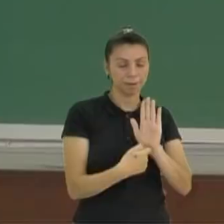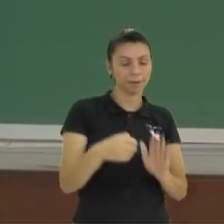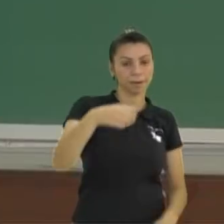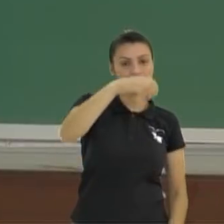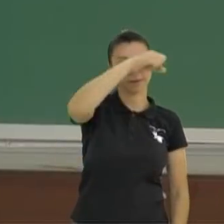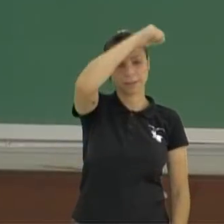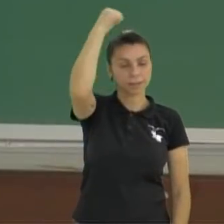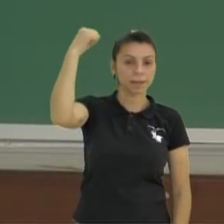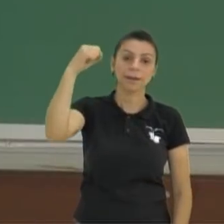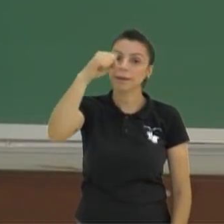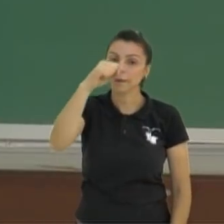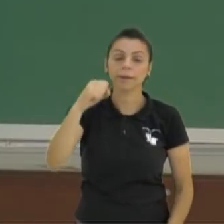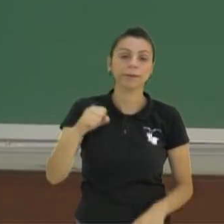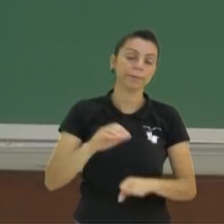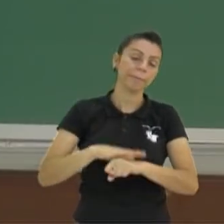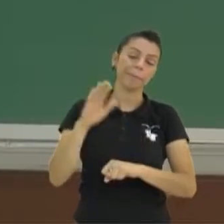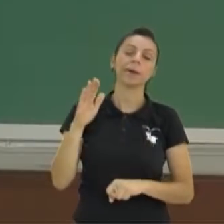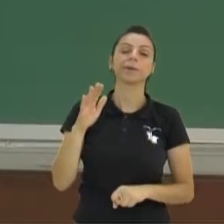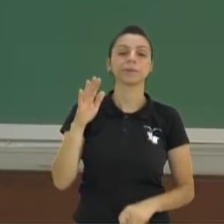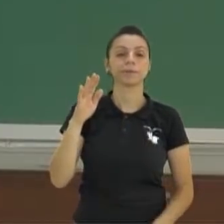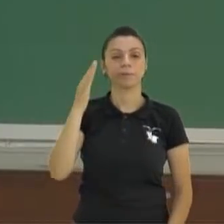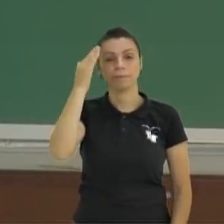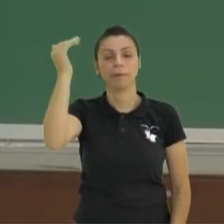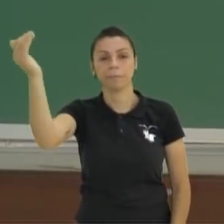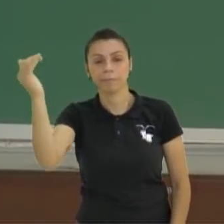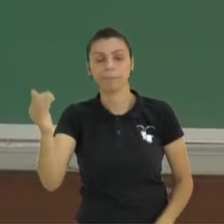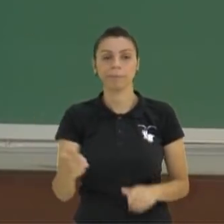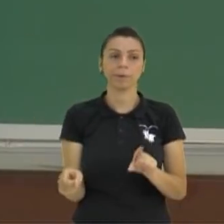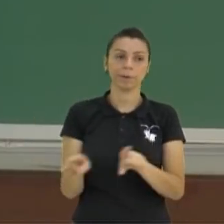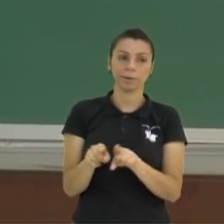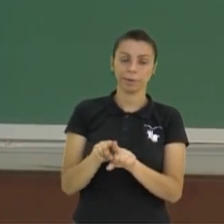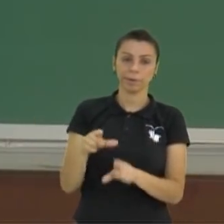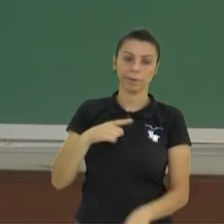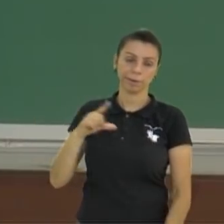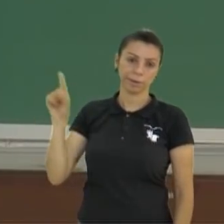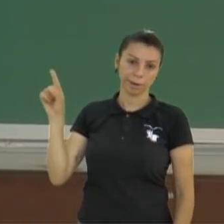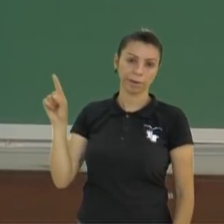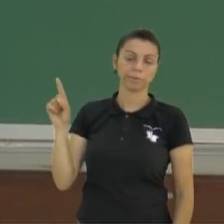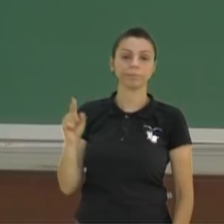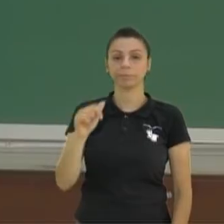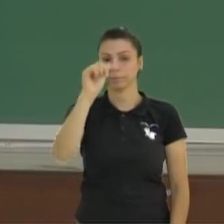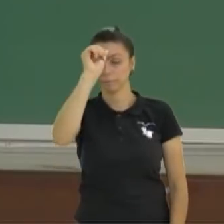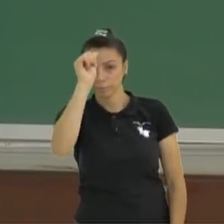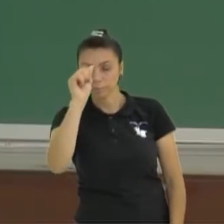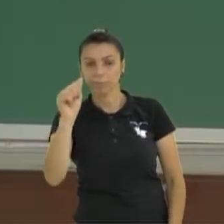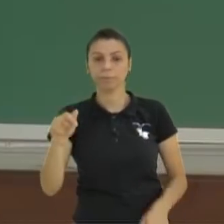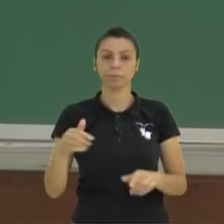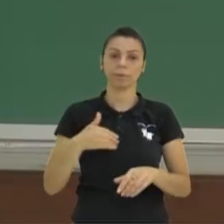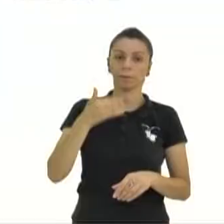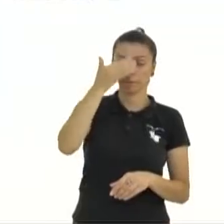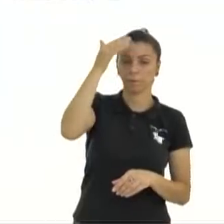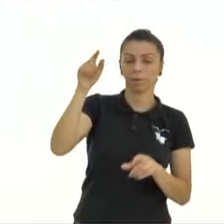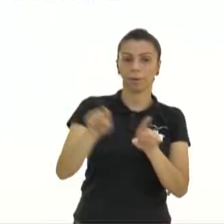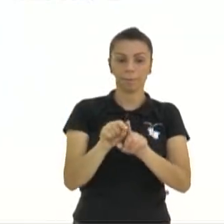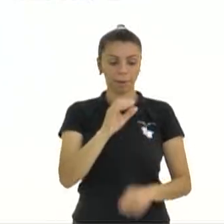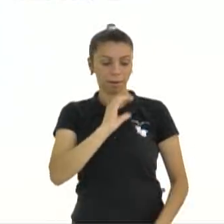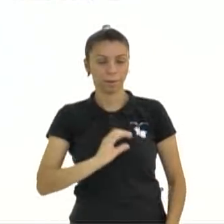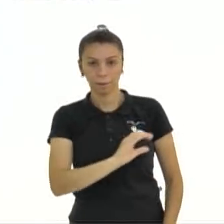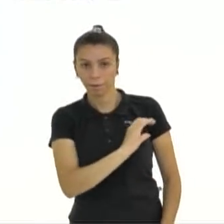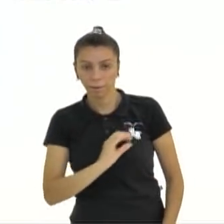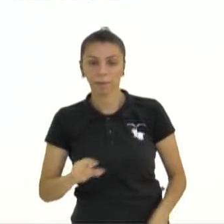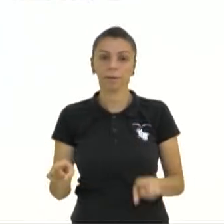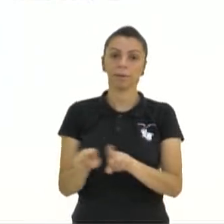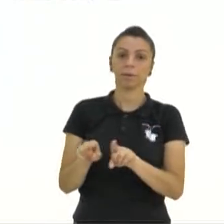orais e escritos, mais conhecidos, como já dissemos, está o Bhagavad Gita do hinduísmo, as diversas tradições da Bíblia, o Corão islâmico,